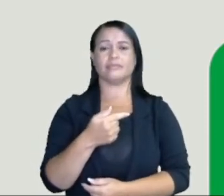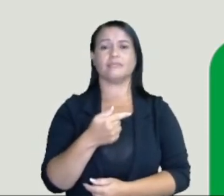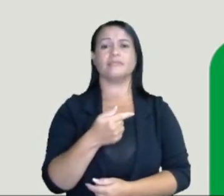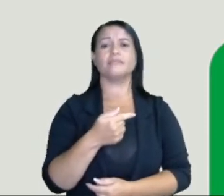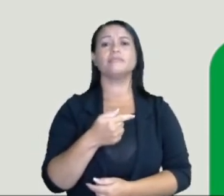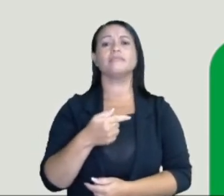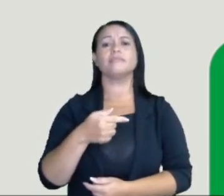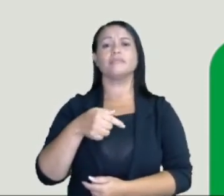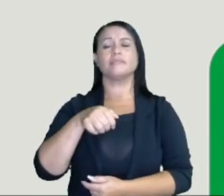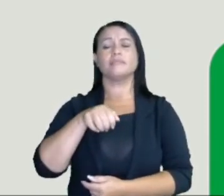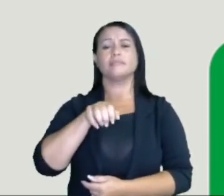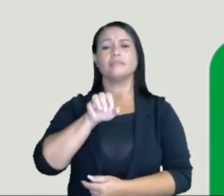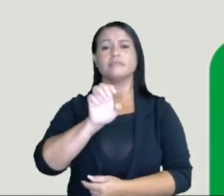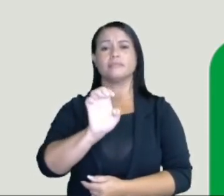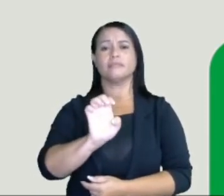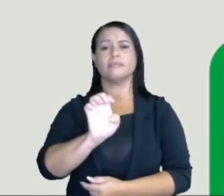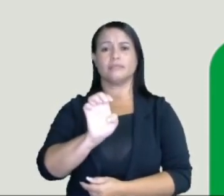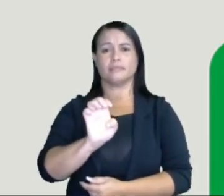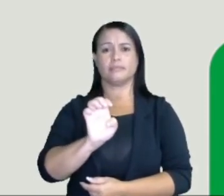G,